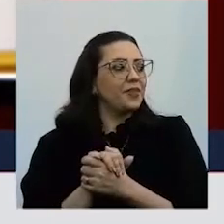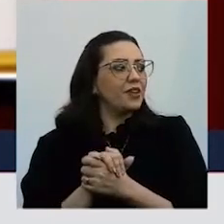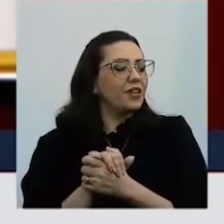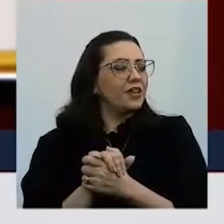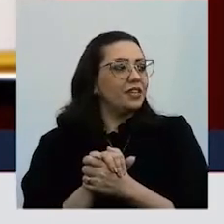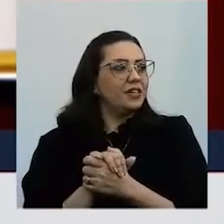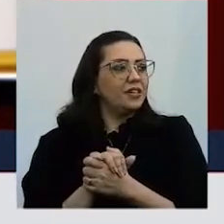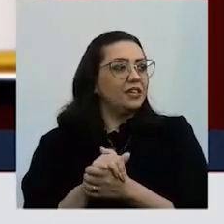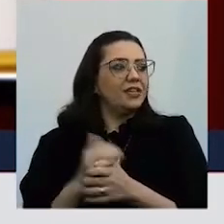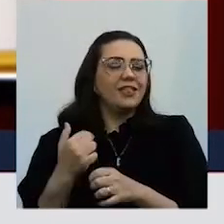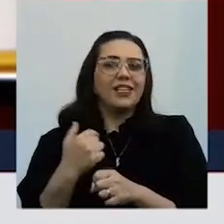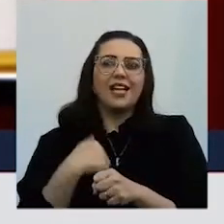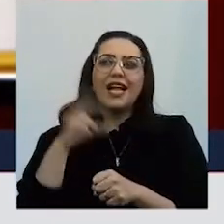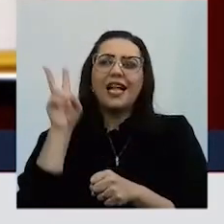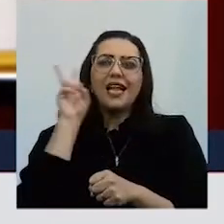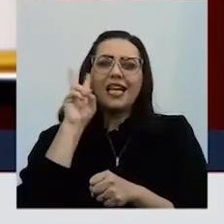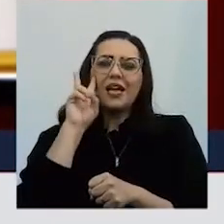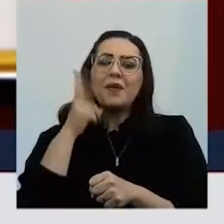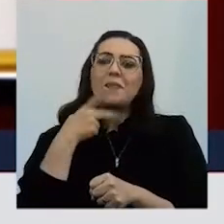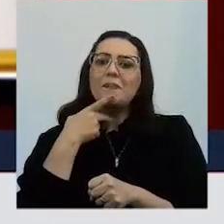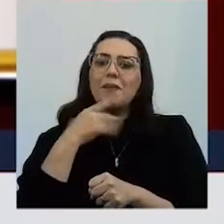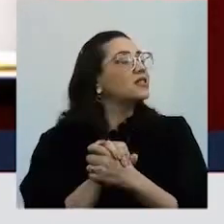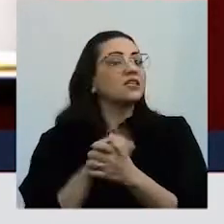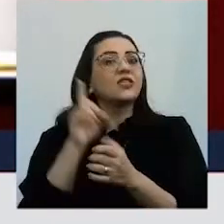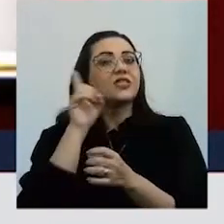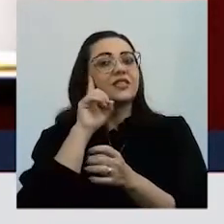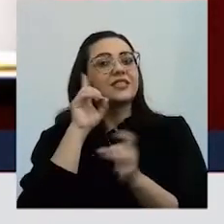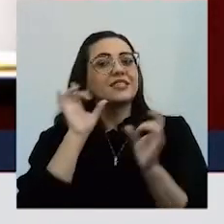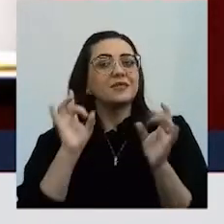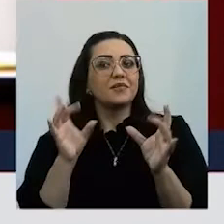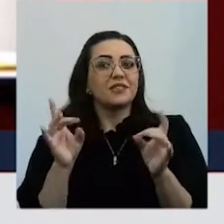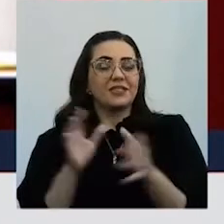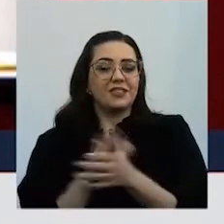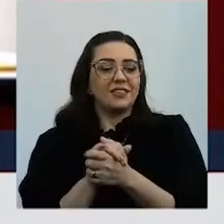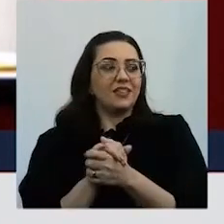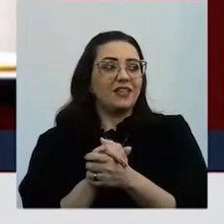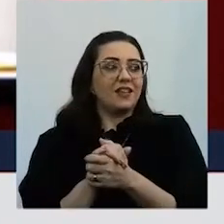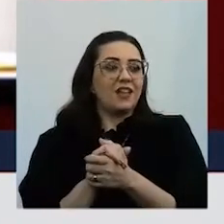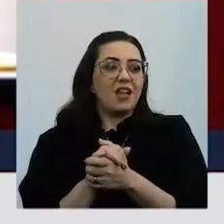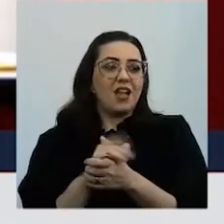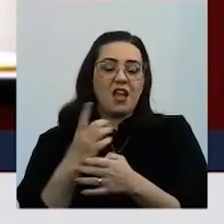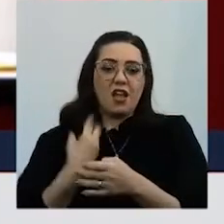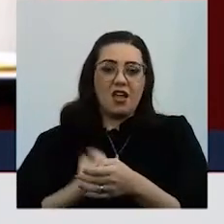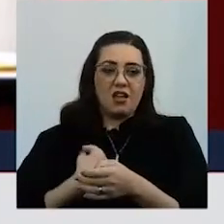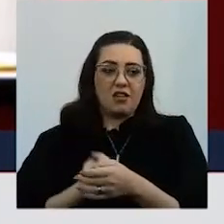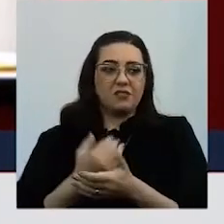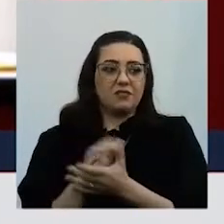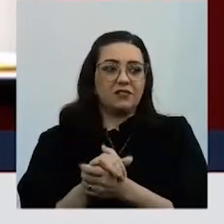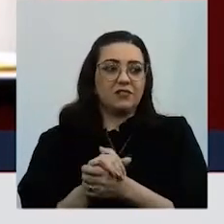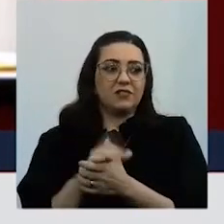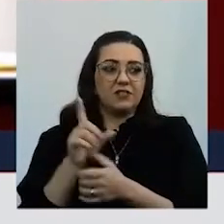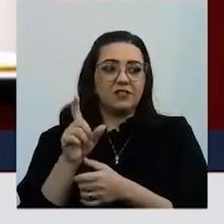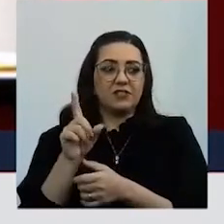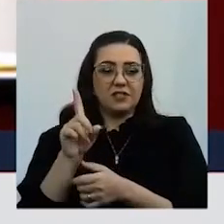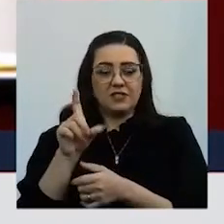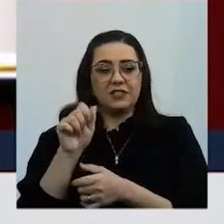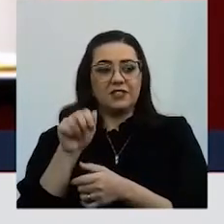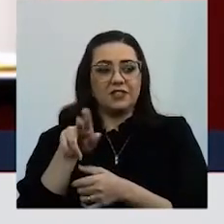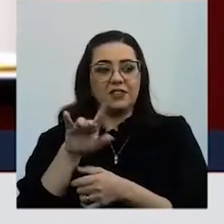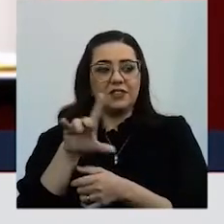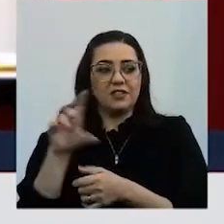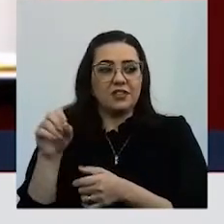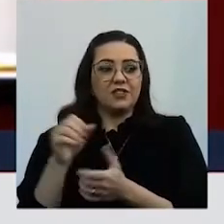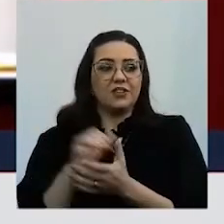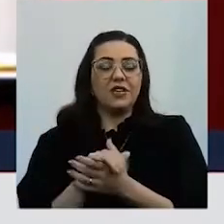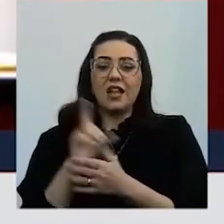de empresas atuantes nas áreas de comunicação. Recebeu insígnia de honra ao mérito de autoria do vereador Xandelle Protetor.